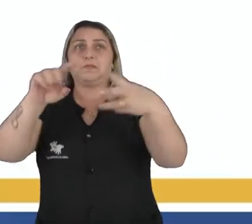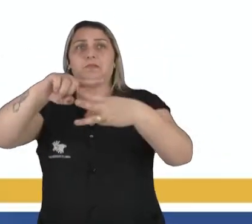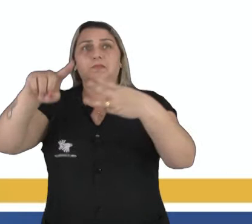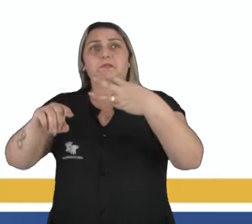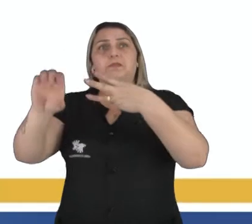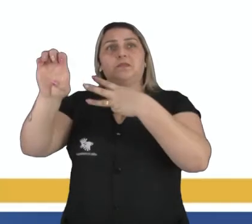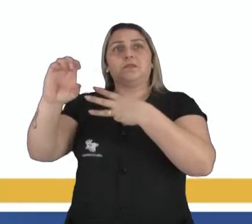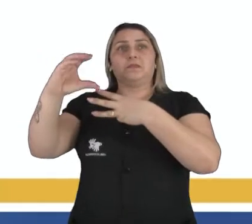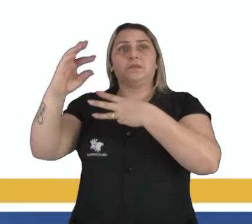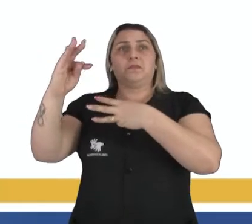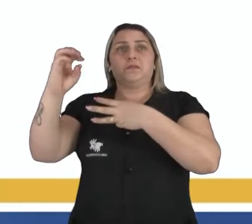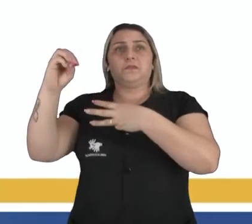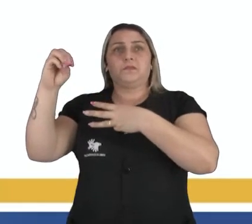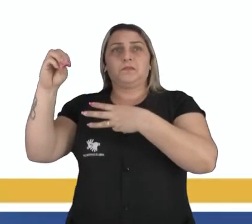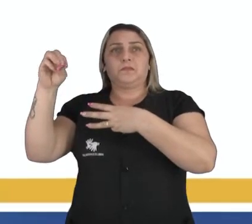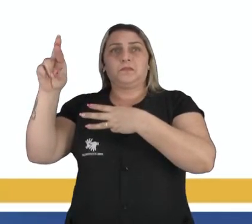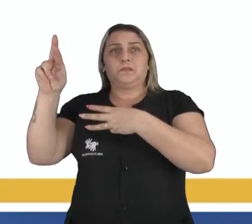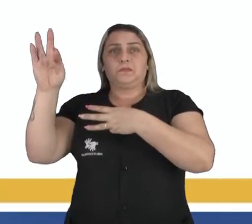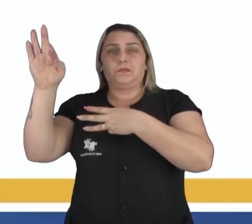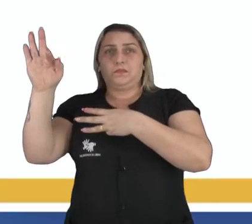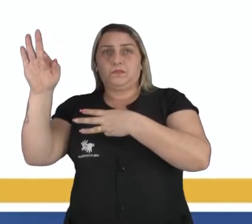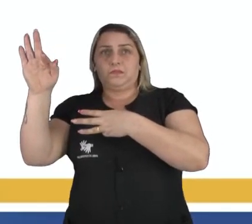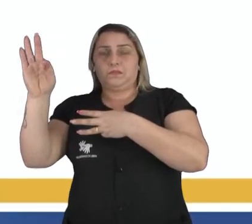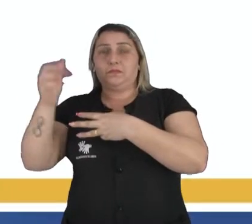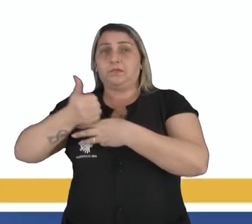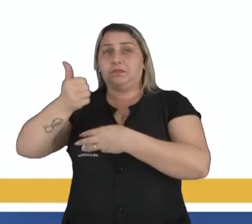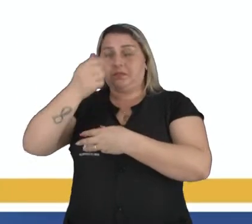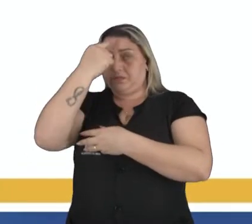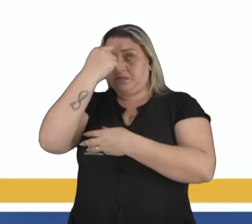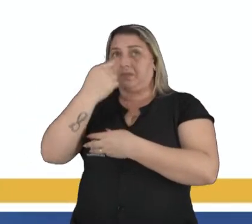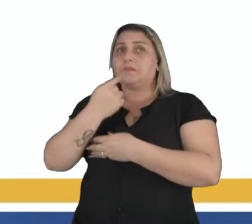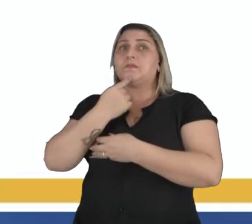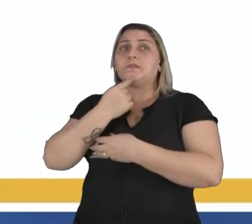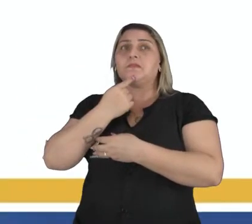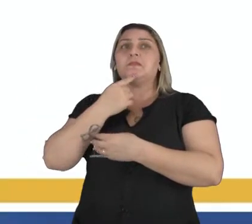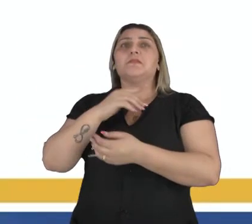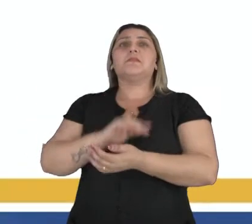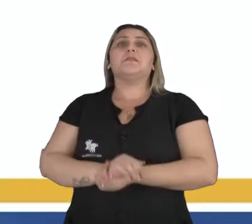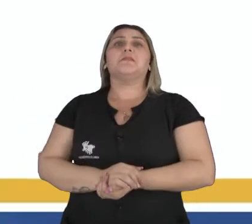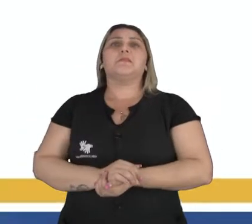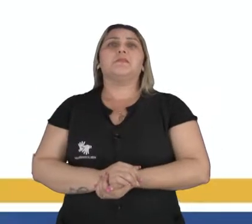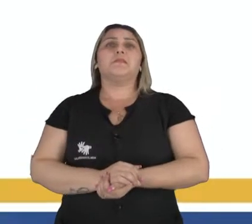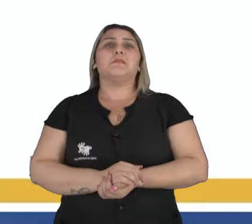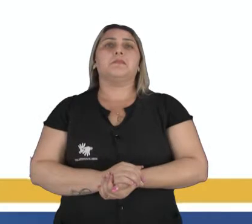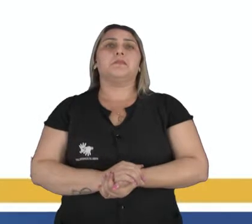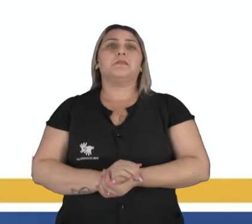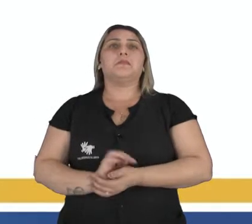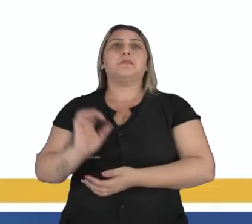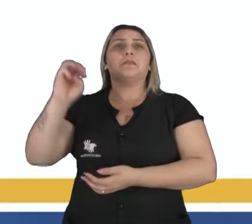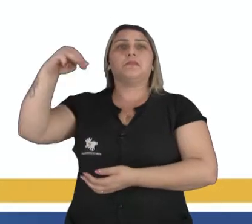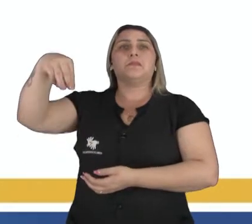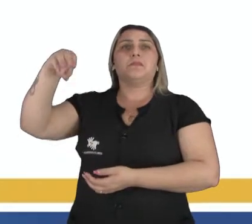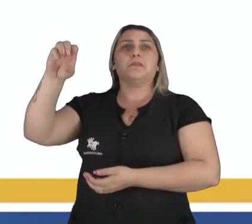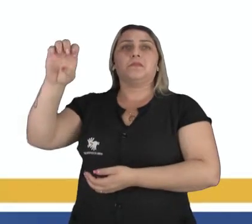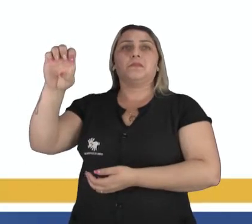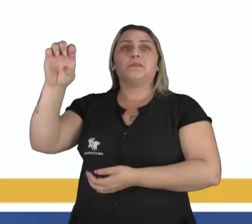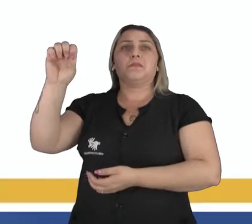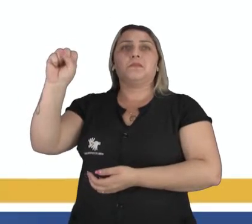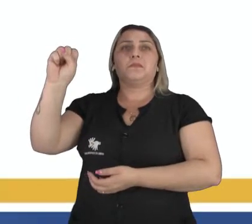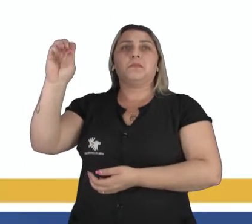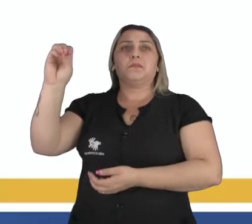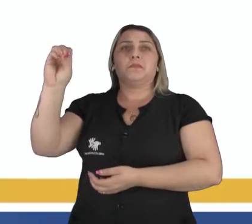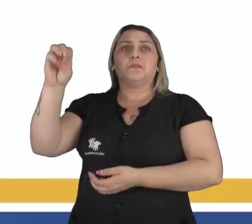humano em três que o at o mofo essa primeira imagem do quadradinho aí tem um indivíduo é magro o mas o